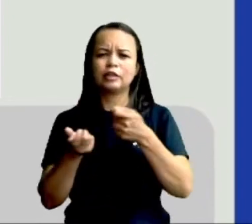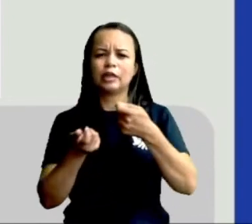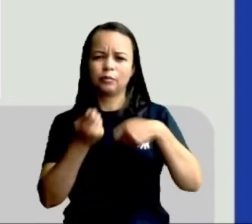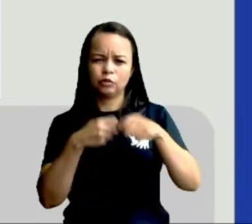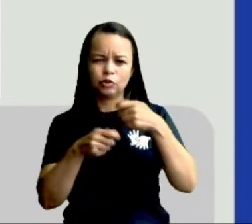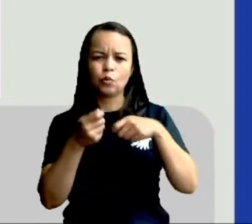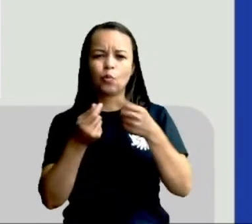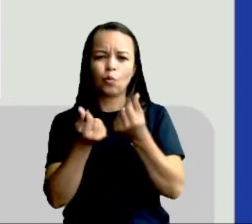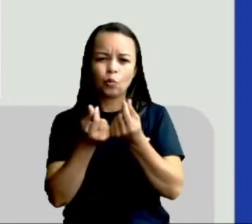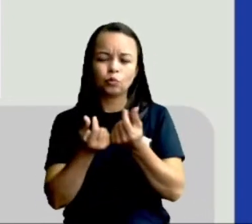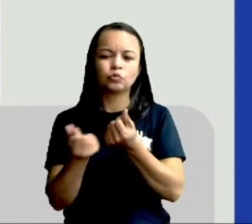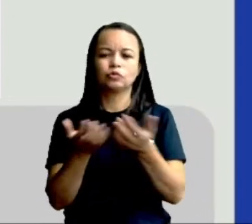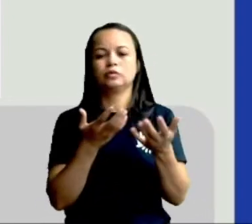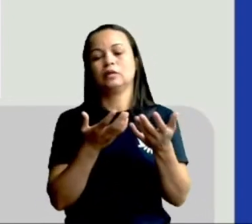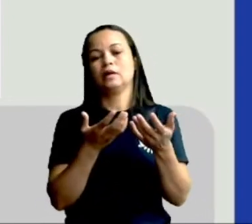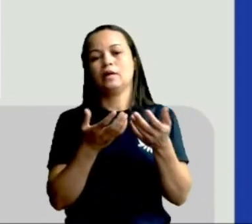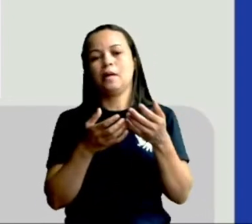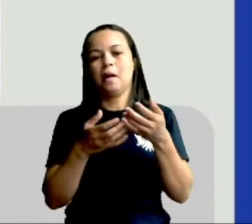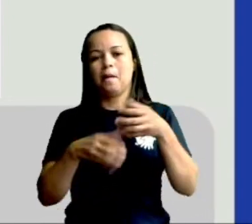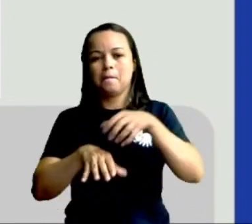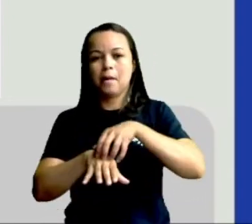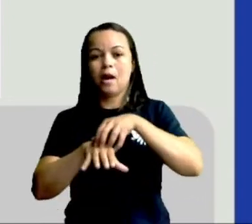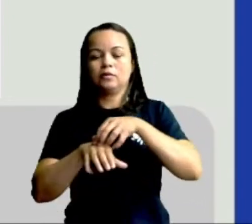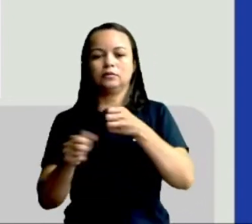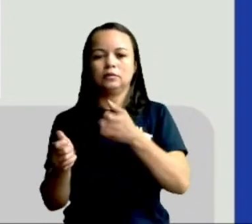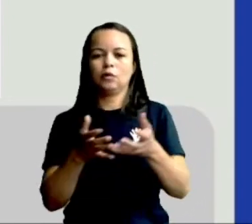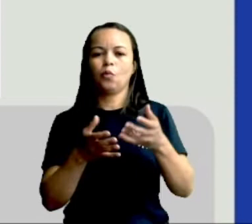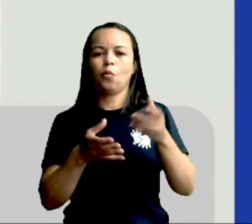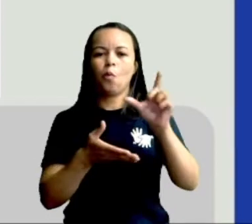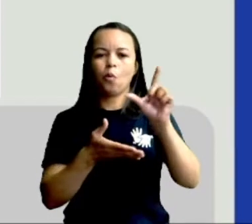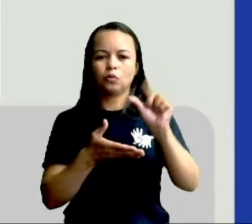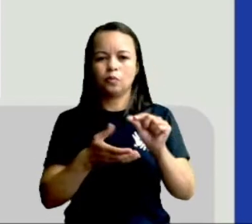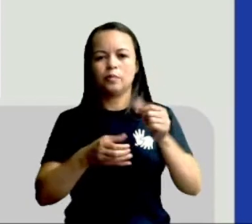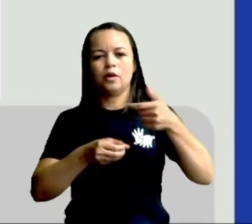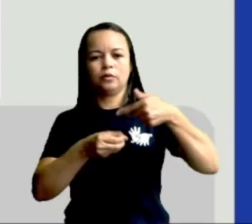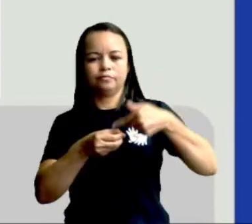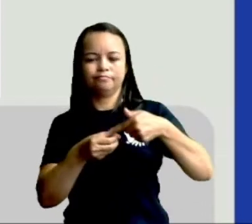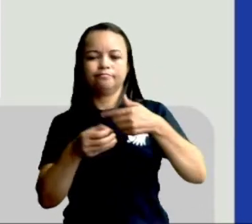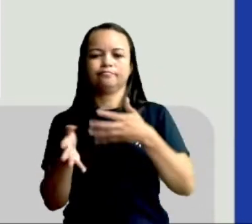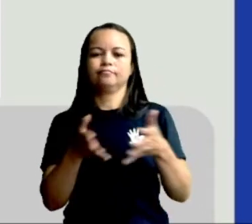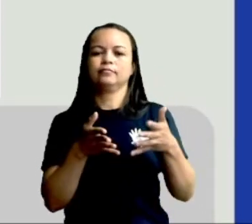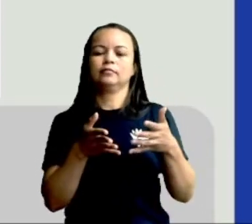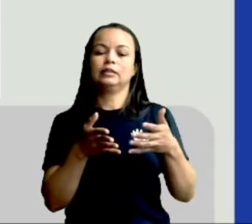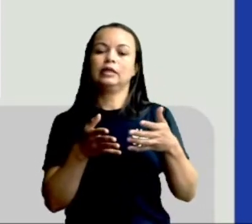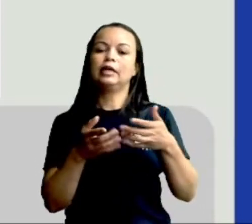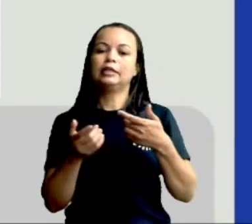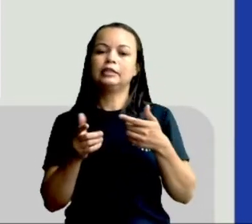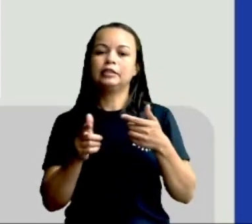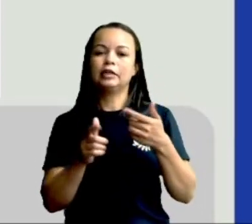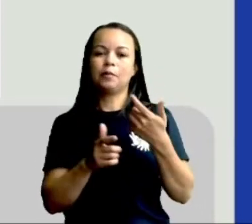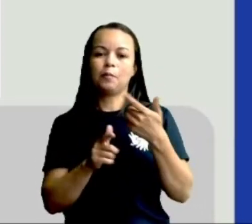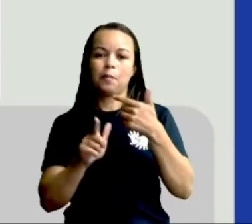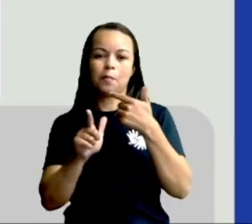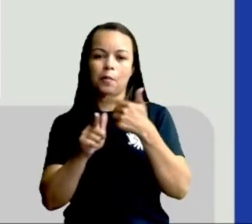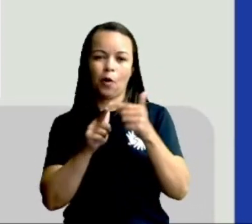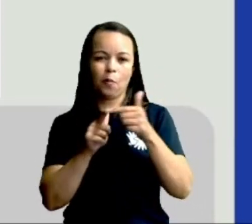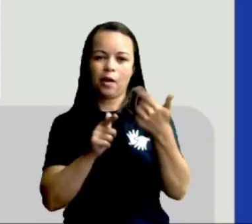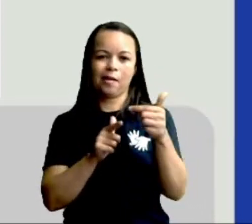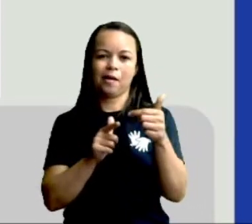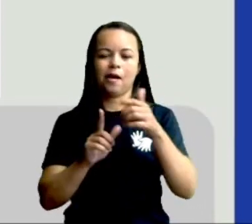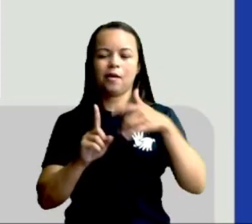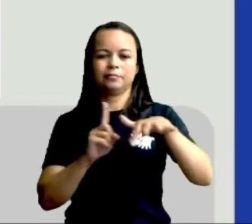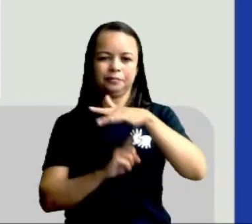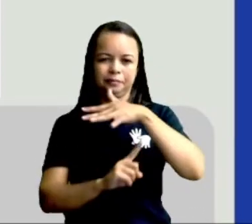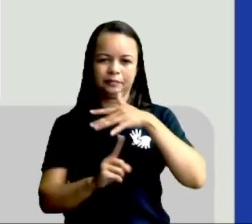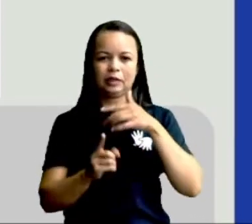custo, capacidade de carga, economia de combustível e também de menor impacto ambiental. Por quê? Quando a gente